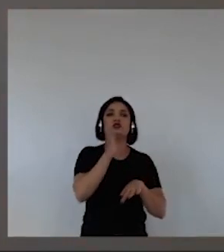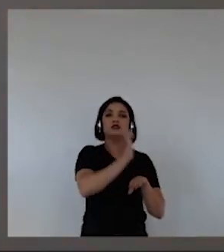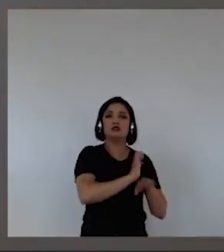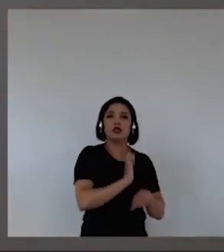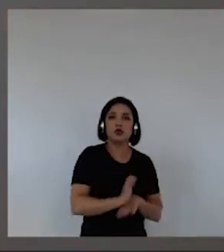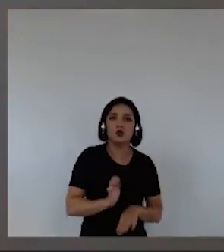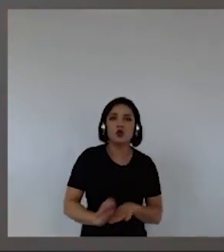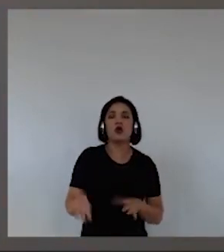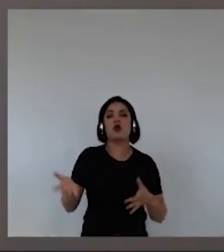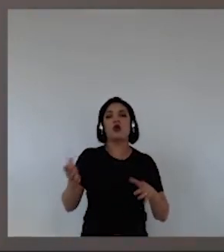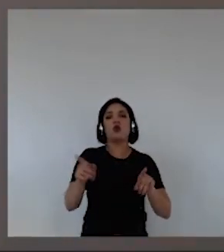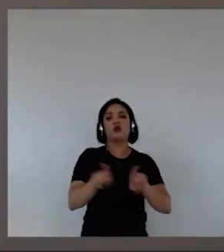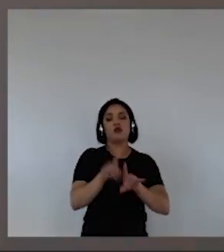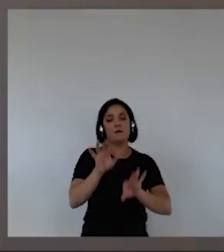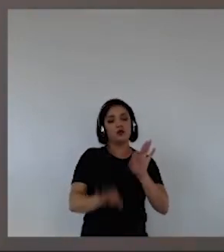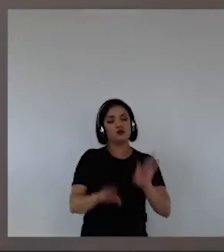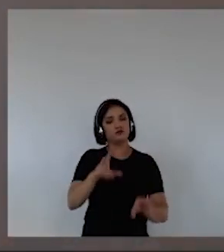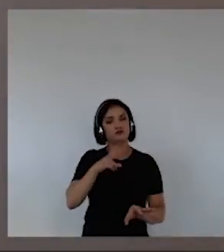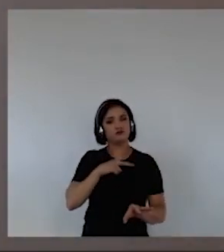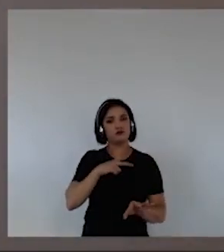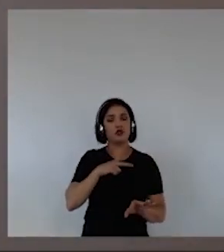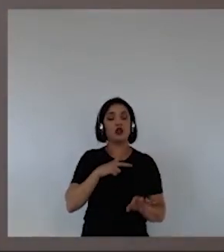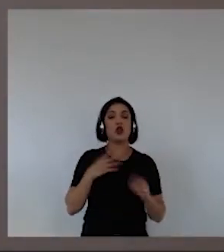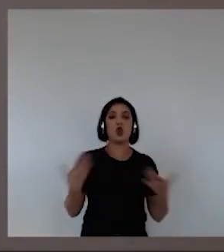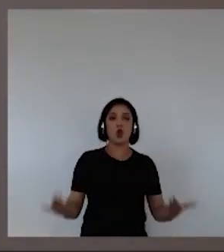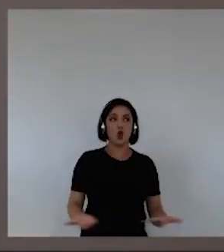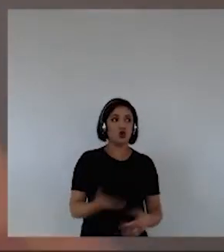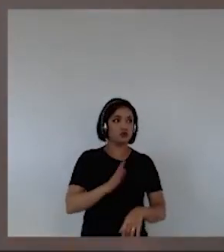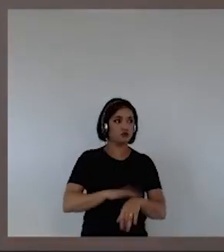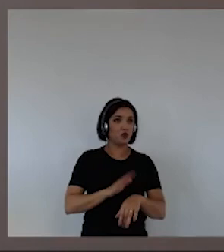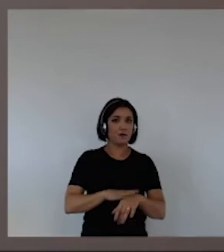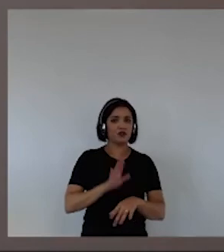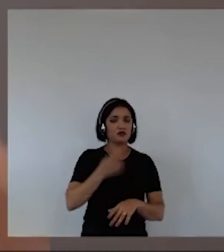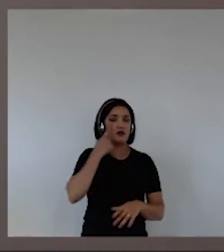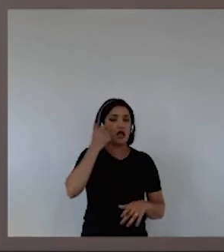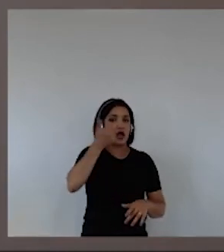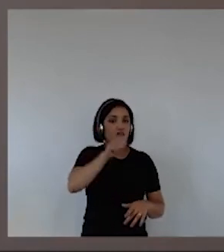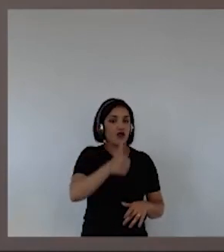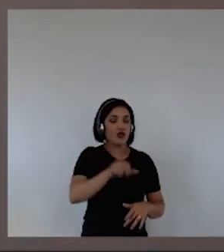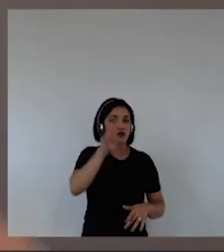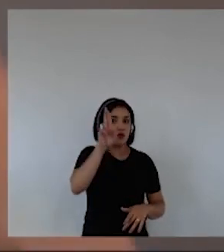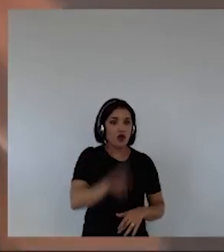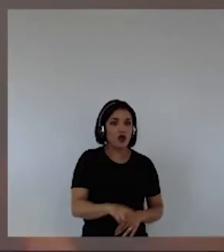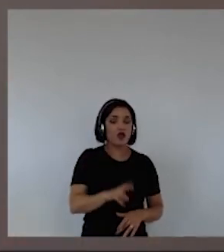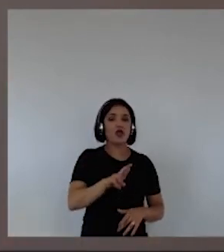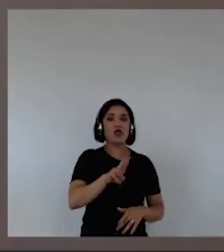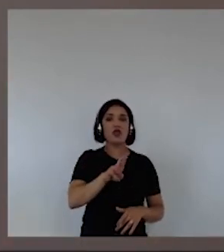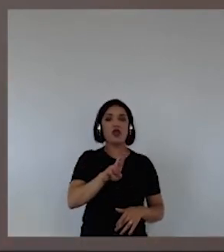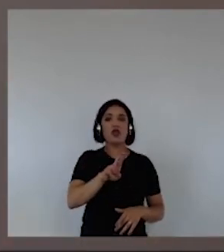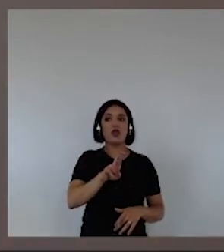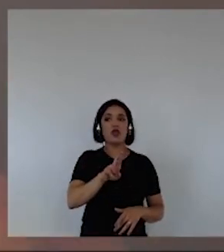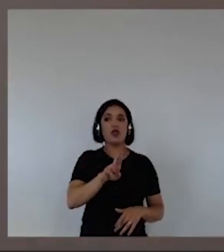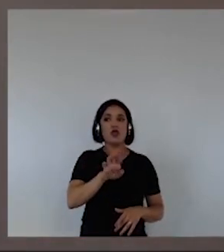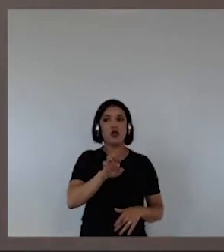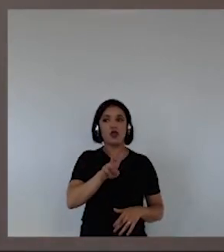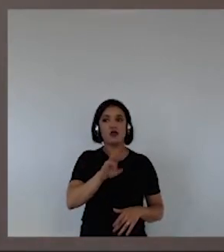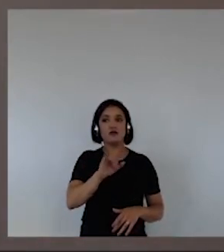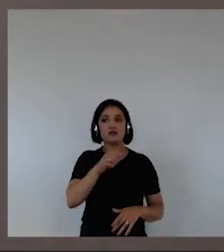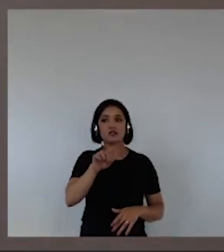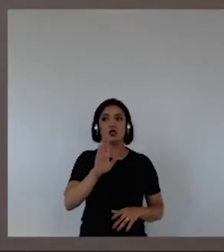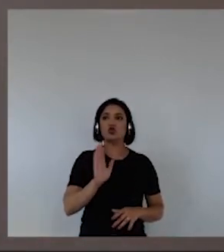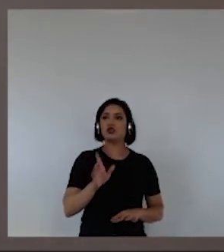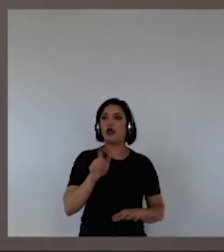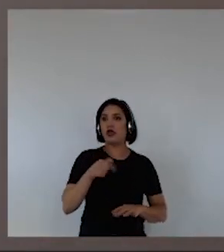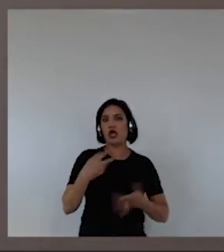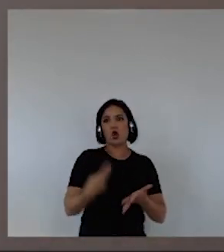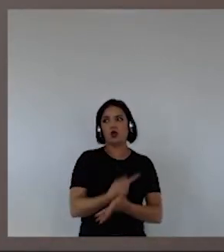justiça estatal. Hoje já se vê, nesse momento de pandemia, as revisões contratuais já são objeto de